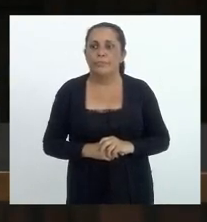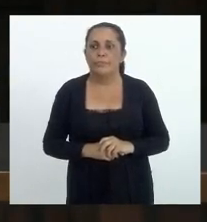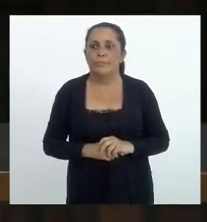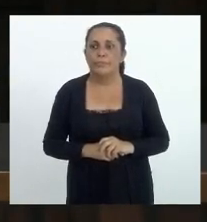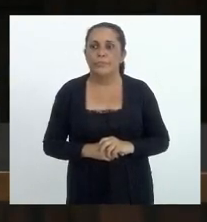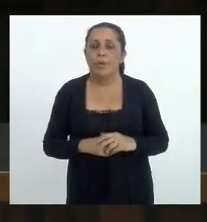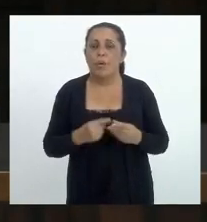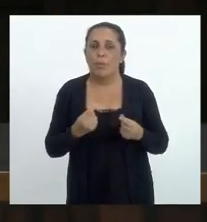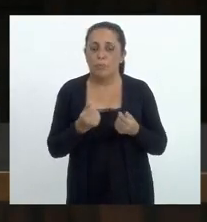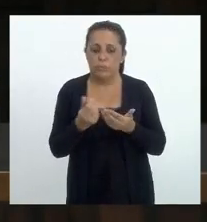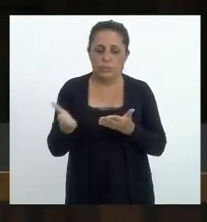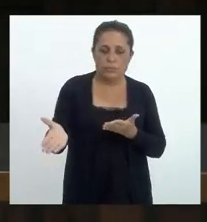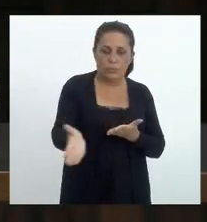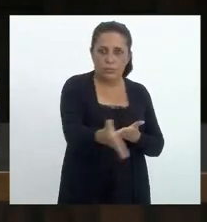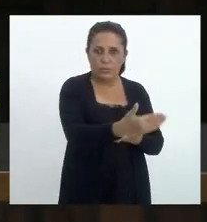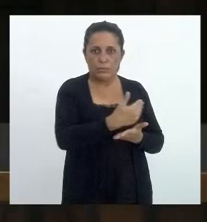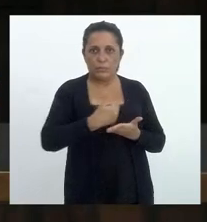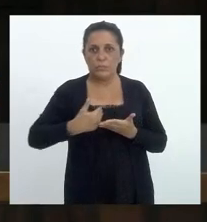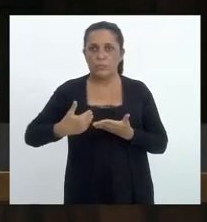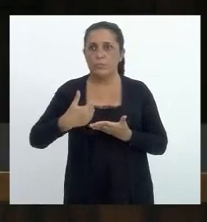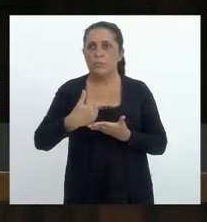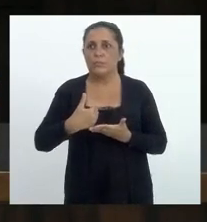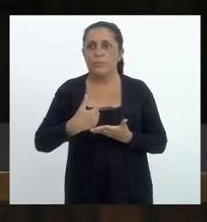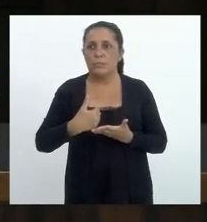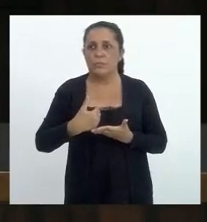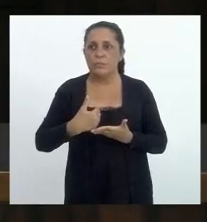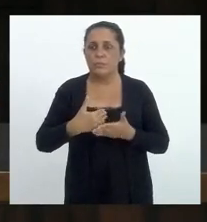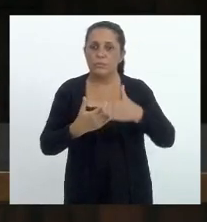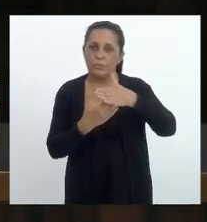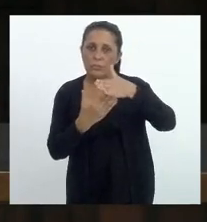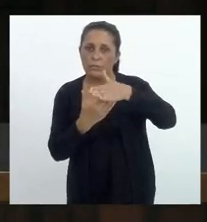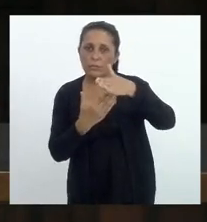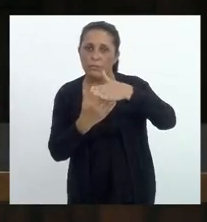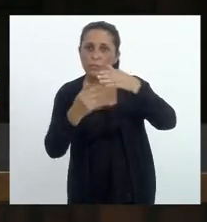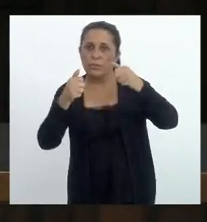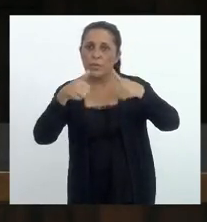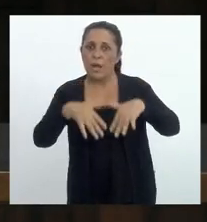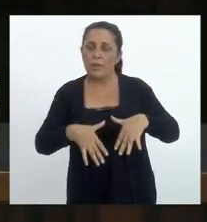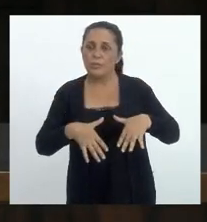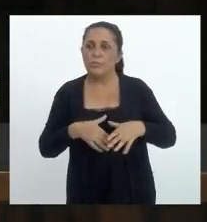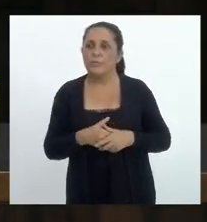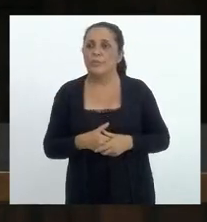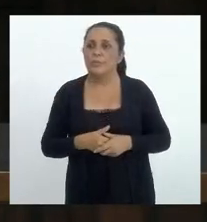à redação do teto de gastos, de ser